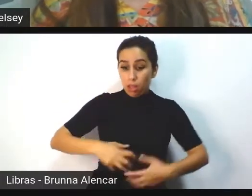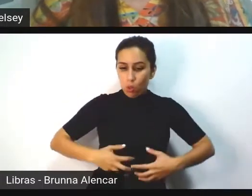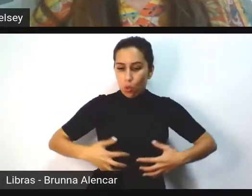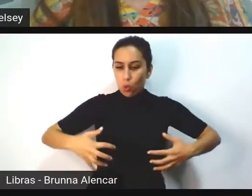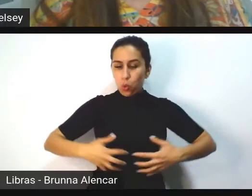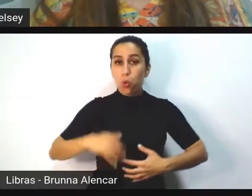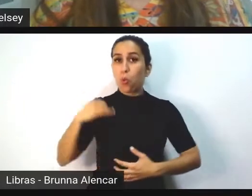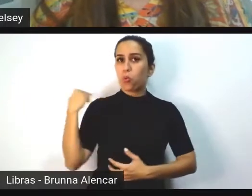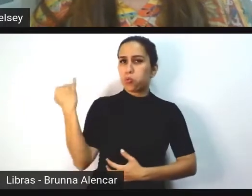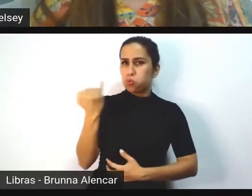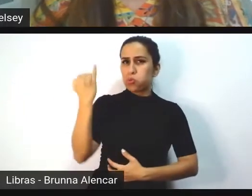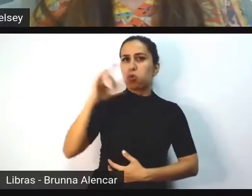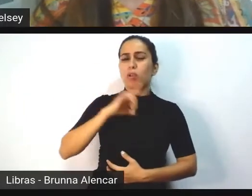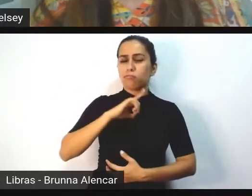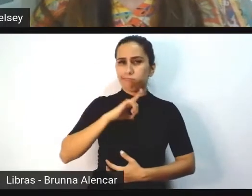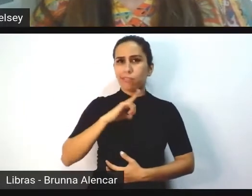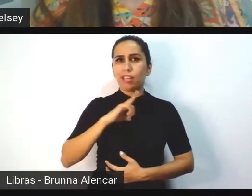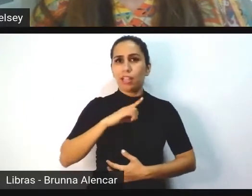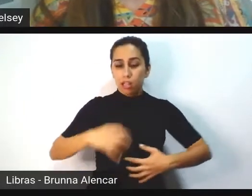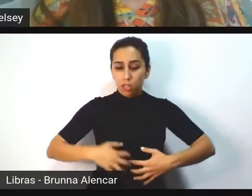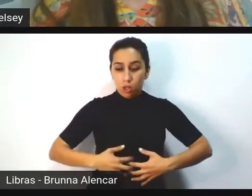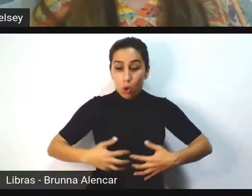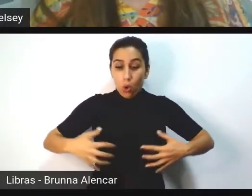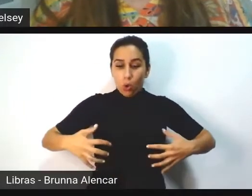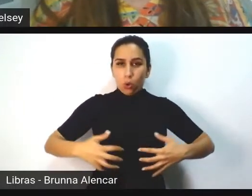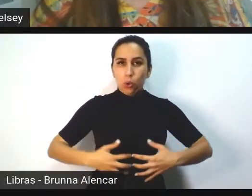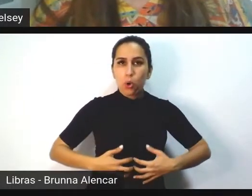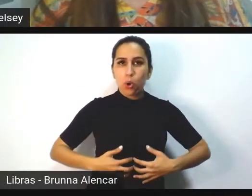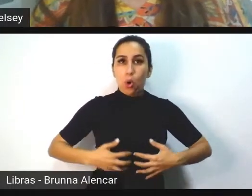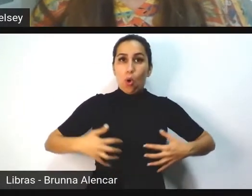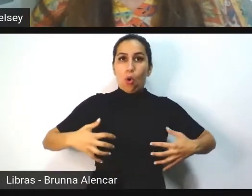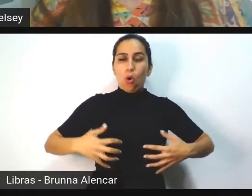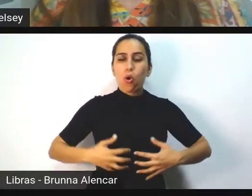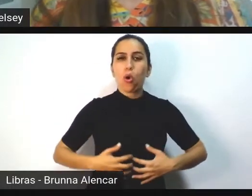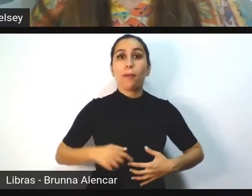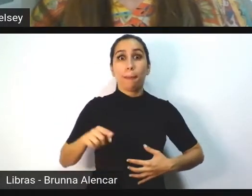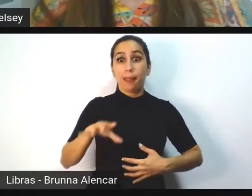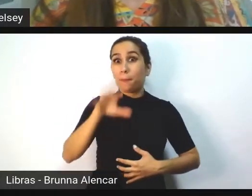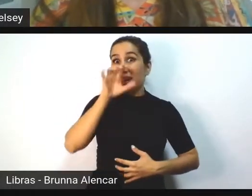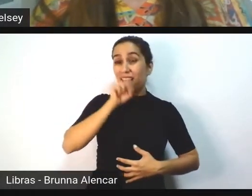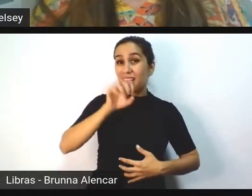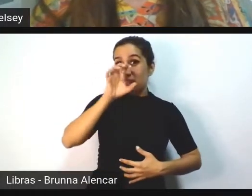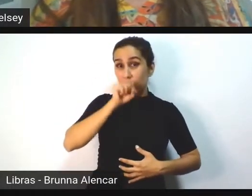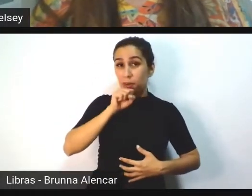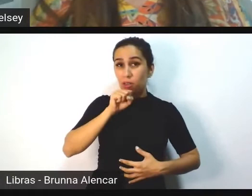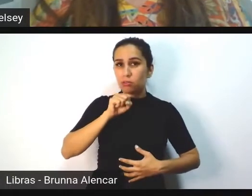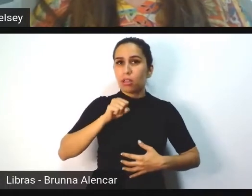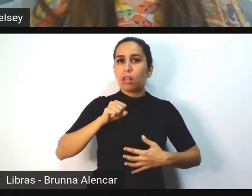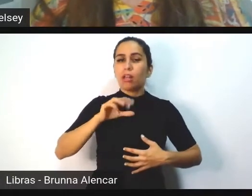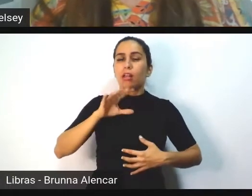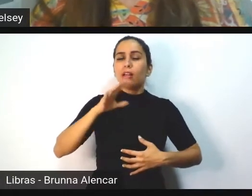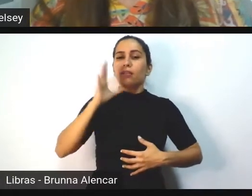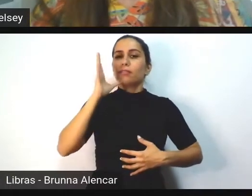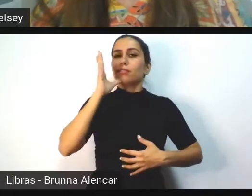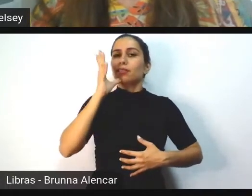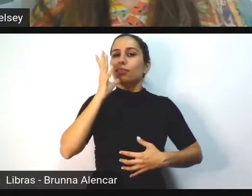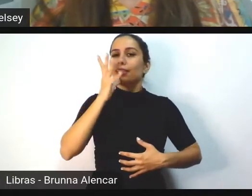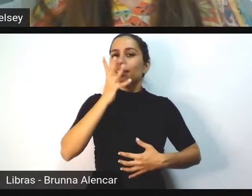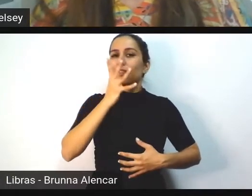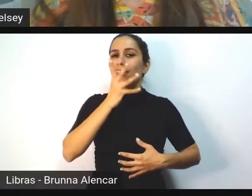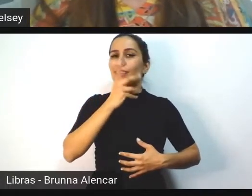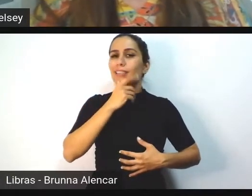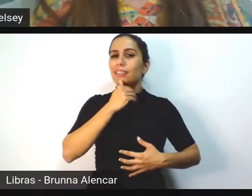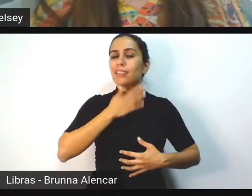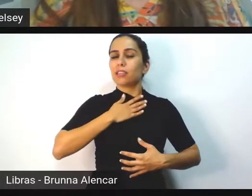nervoso autônomo e voluntário. Ele divide o abdômen e o tórax. Então, uma respiração abdominal lenta e pausada, né? Isso